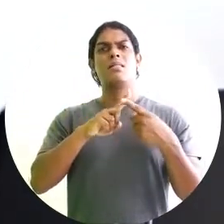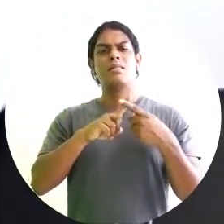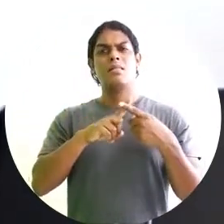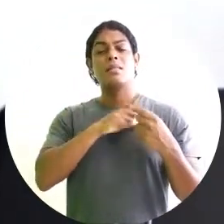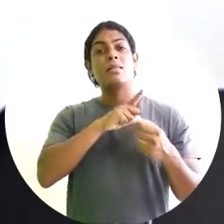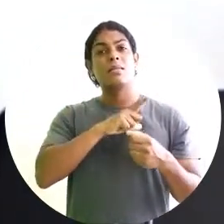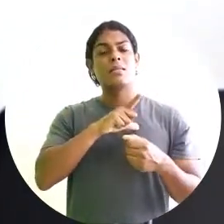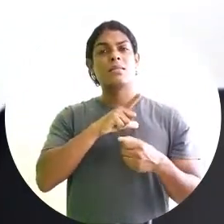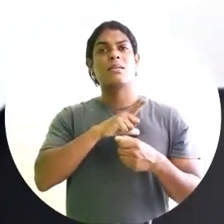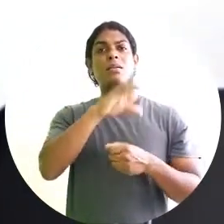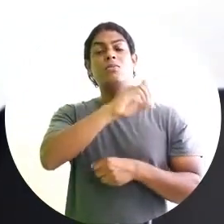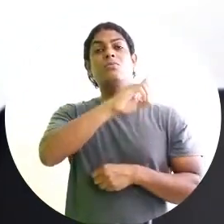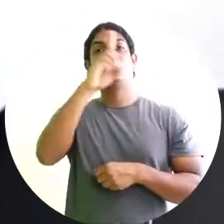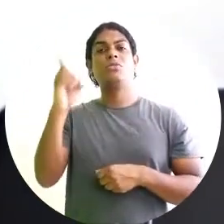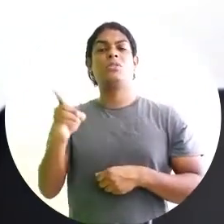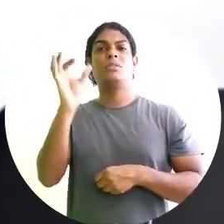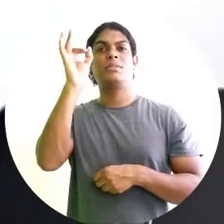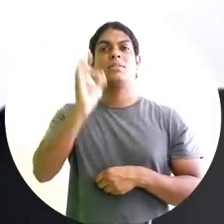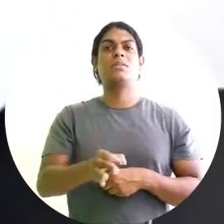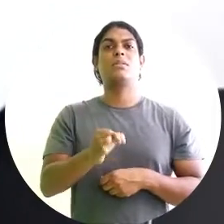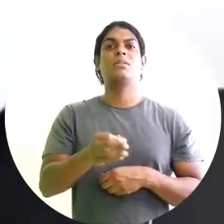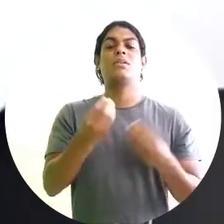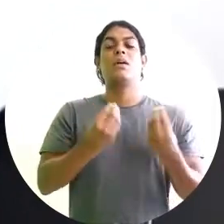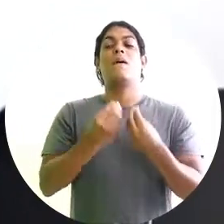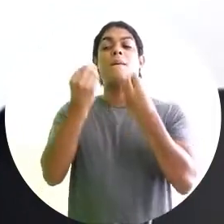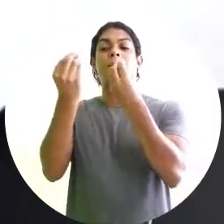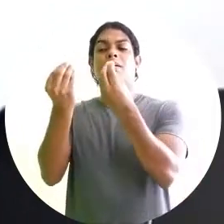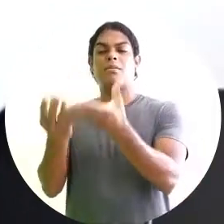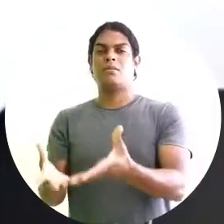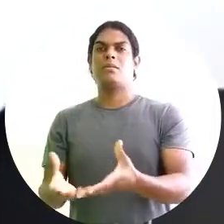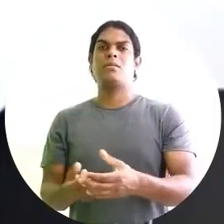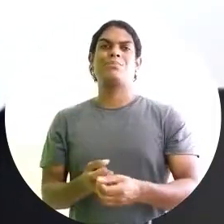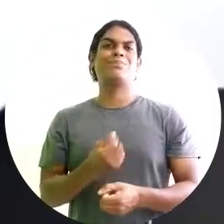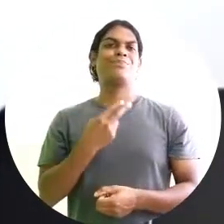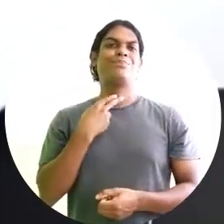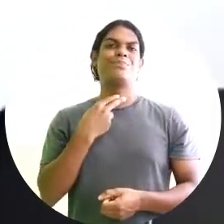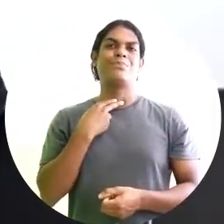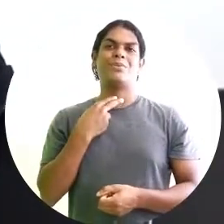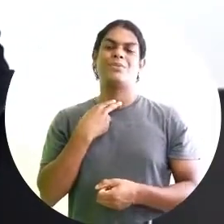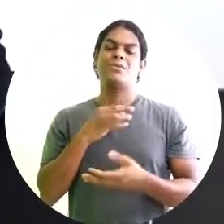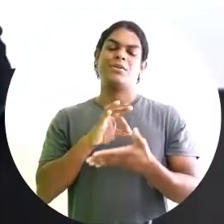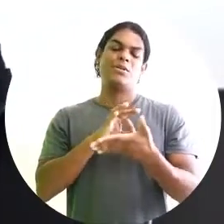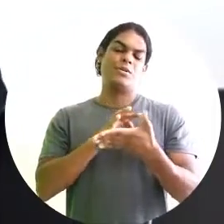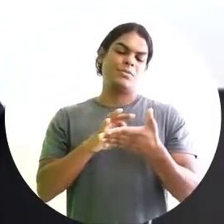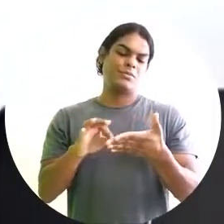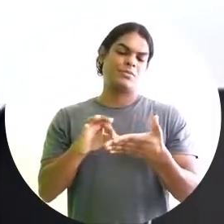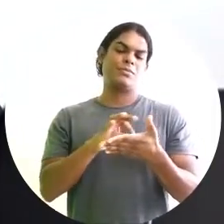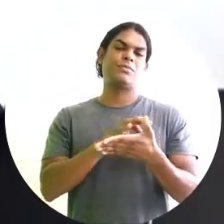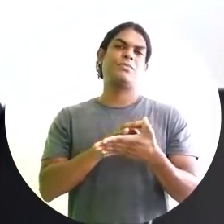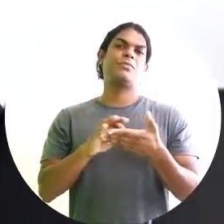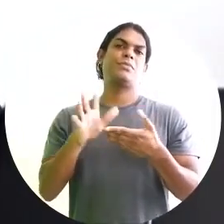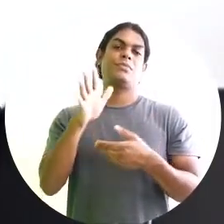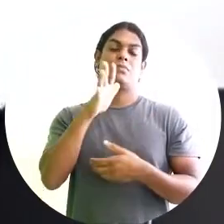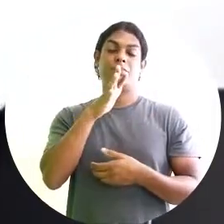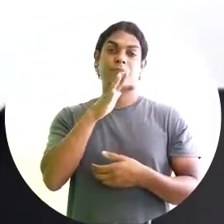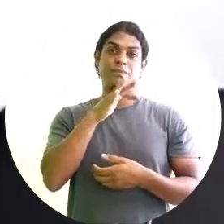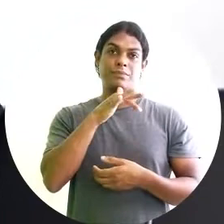para devolução ao empregado. Vocês não podem reter, fazer o trabalho lento, não, estou cheio, não